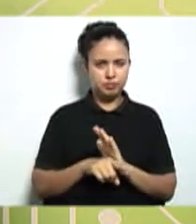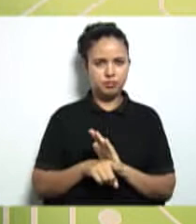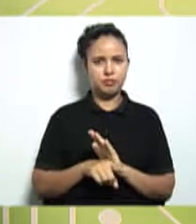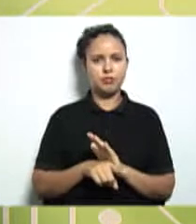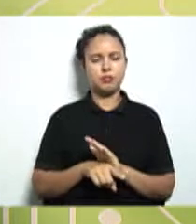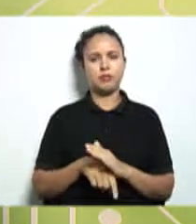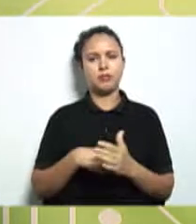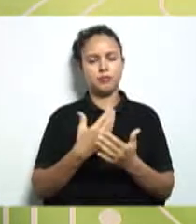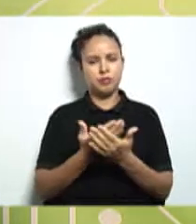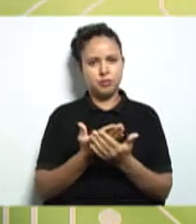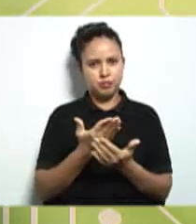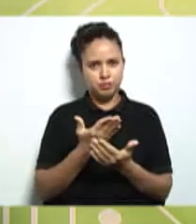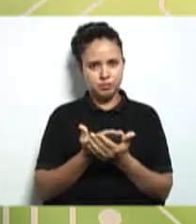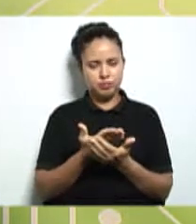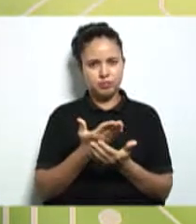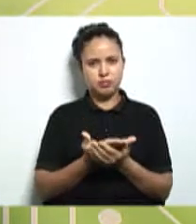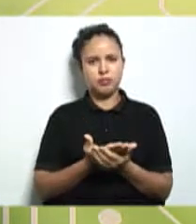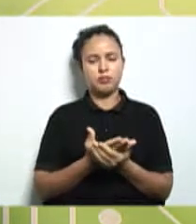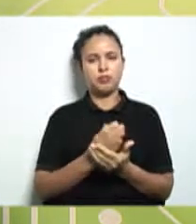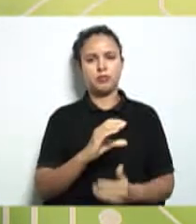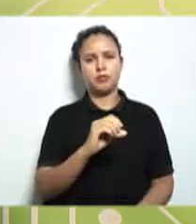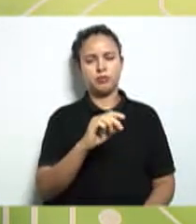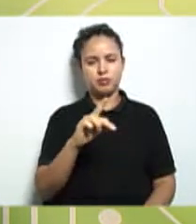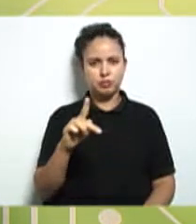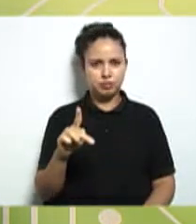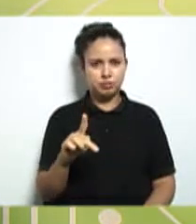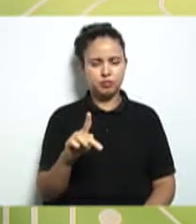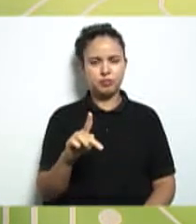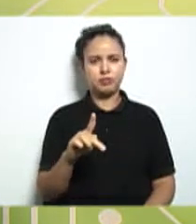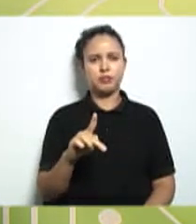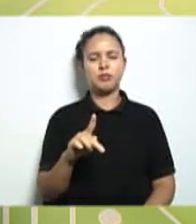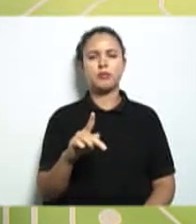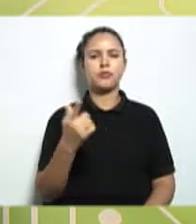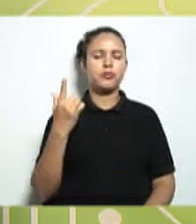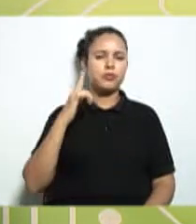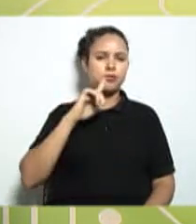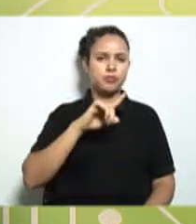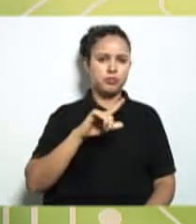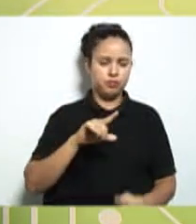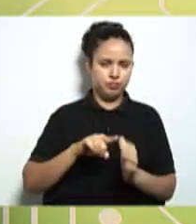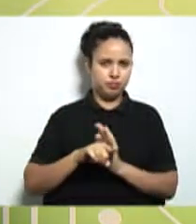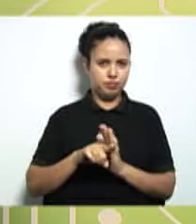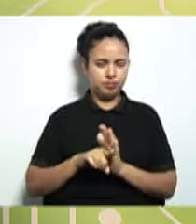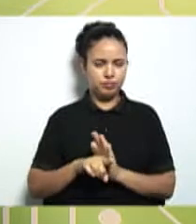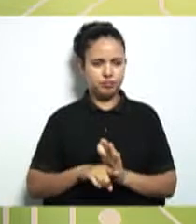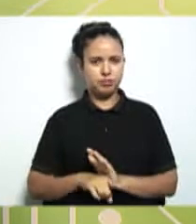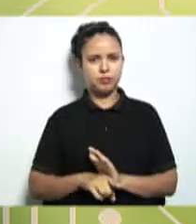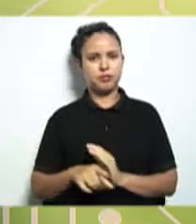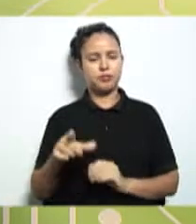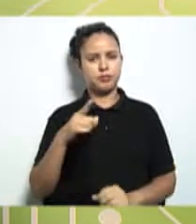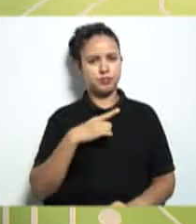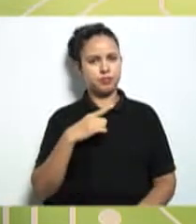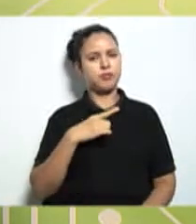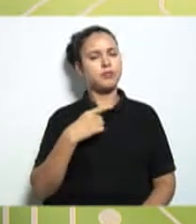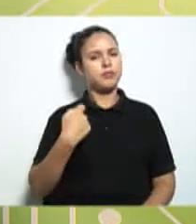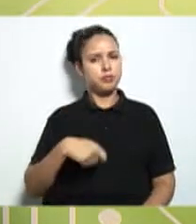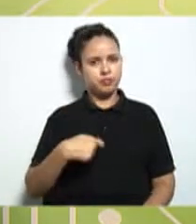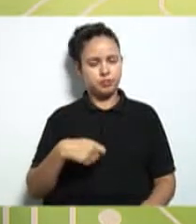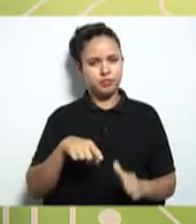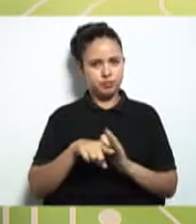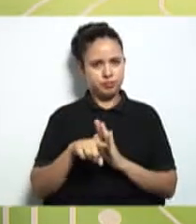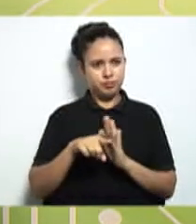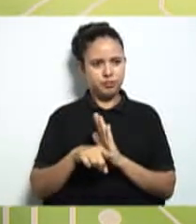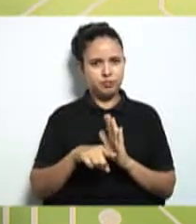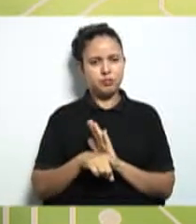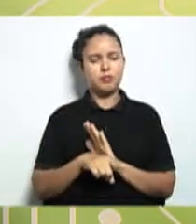enquanto estudante, né, do cooperativismo, para realizar essa pesquisa. Então, tem que ter uma pergunta, tem que ter um